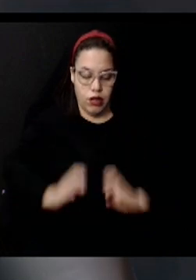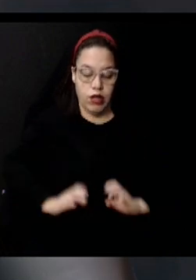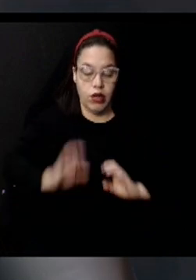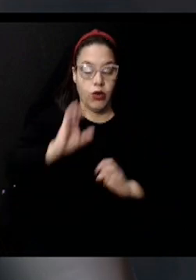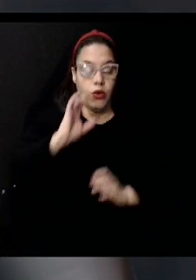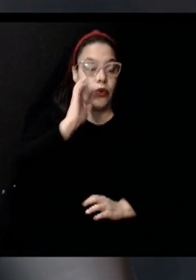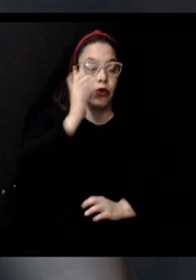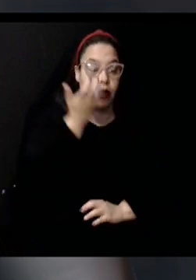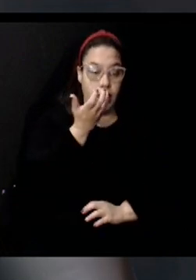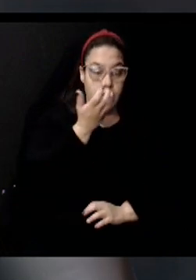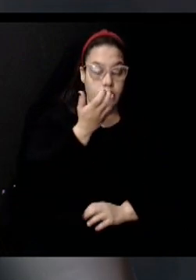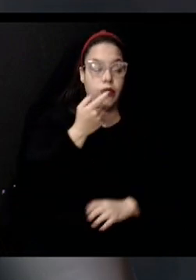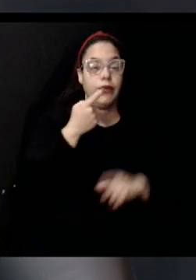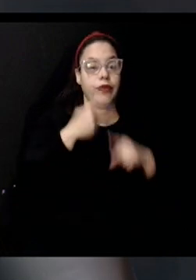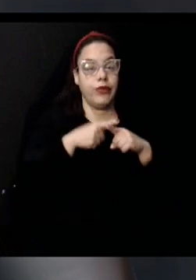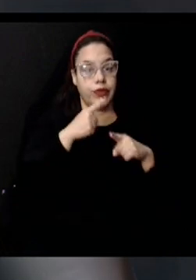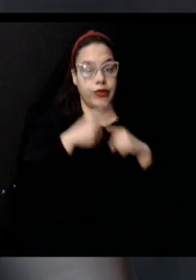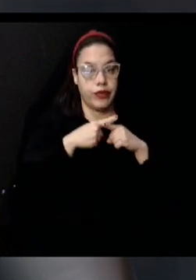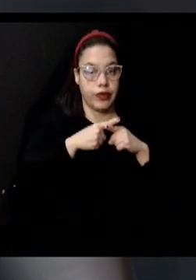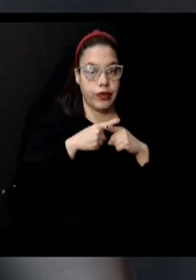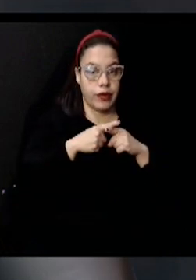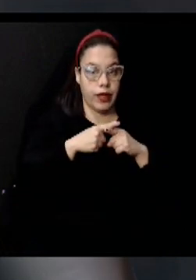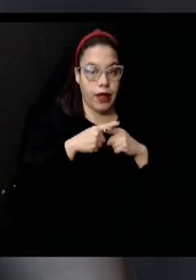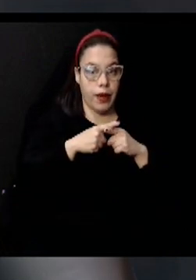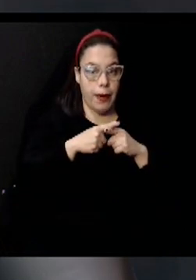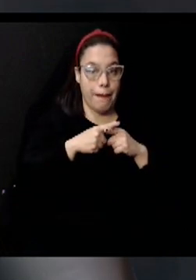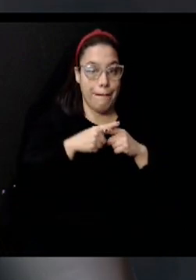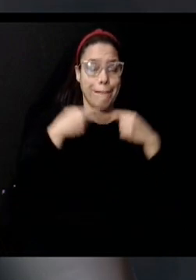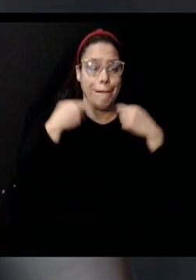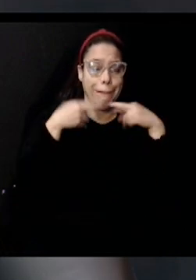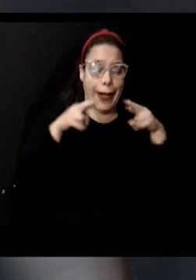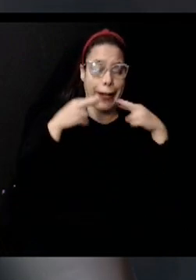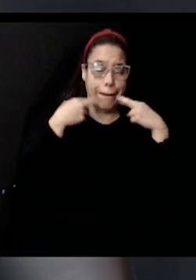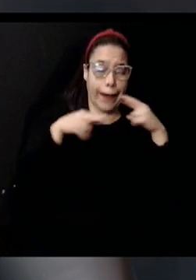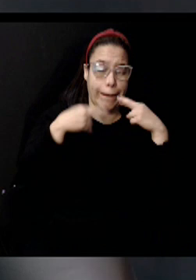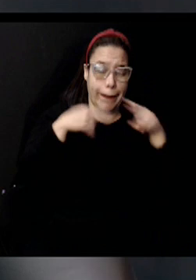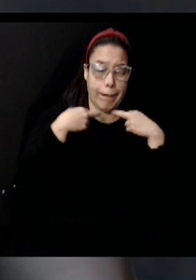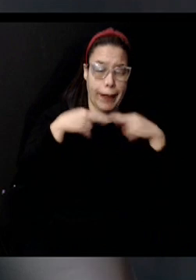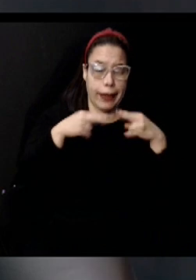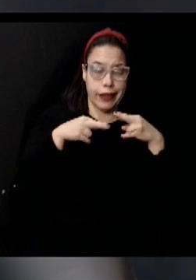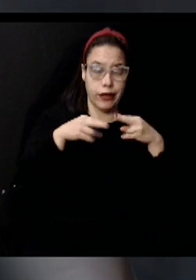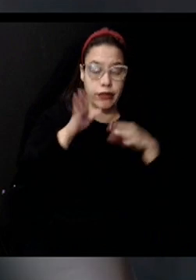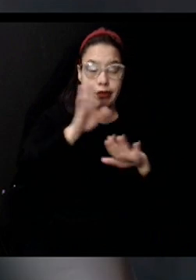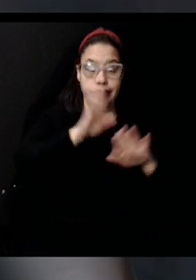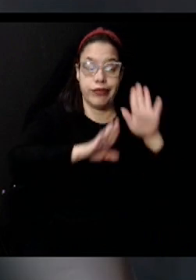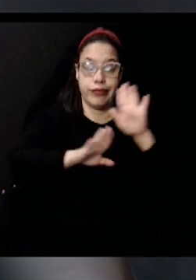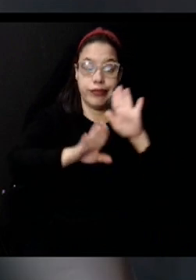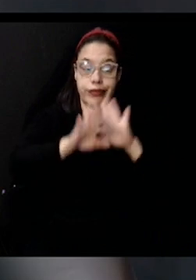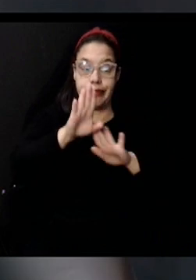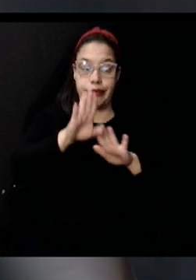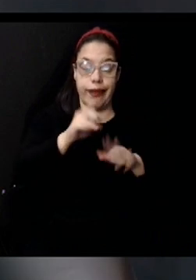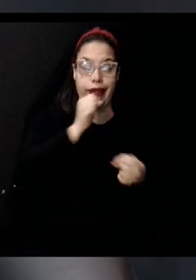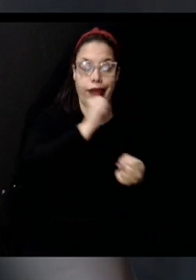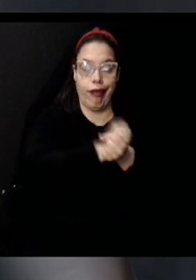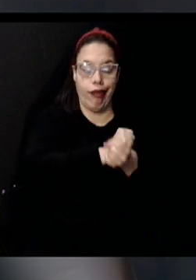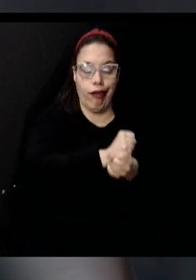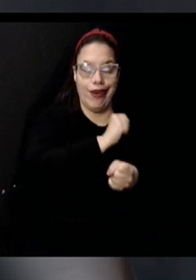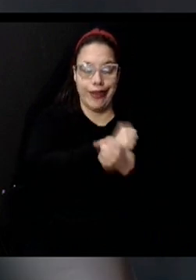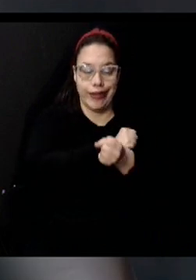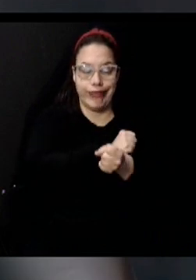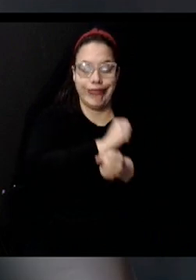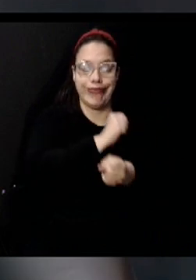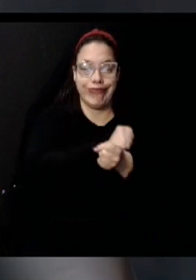porque a reclamação, se não tomar cuidado, ela se torna um vício, por Uhum. causa da liberação